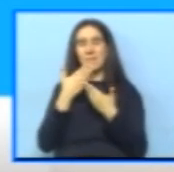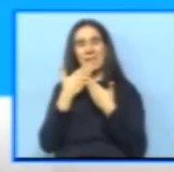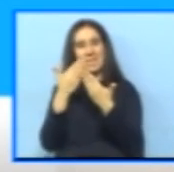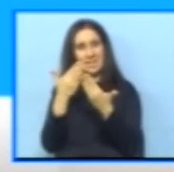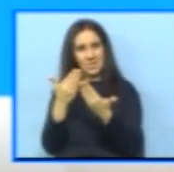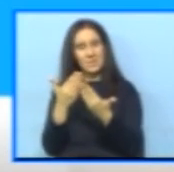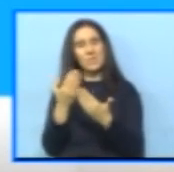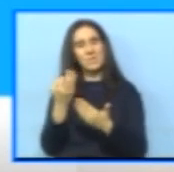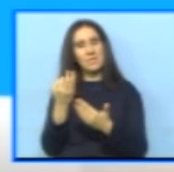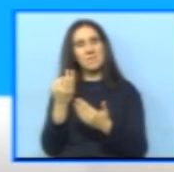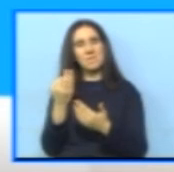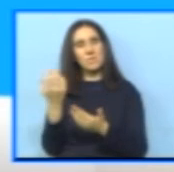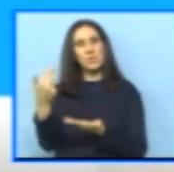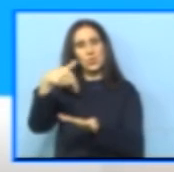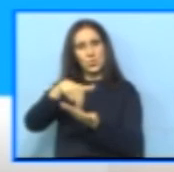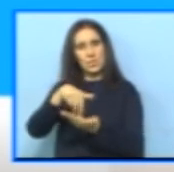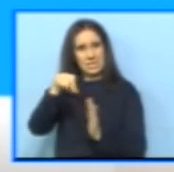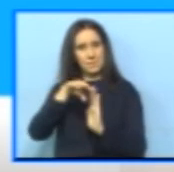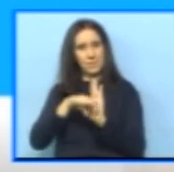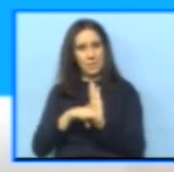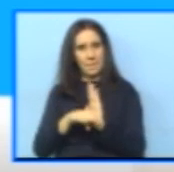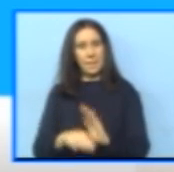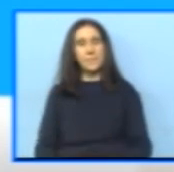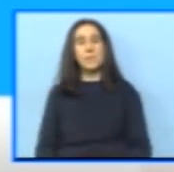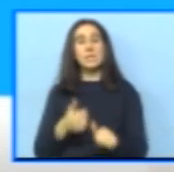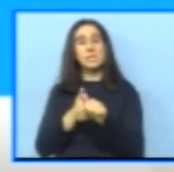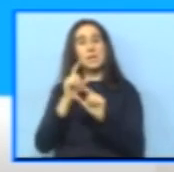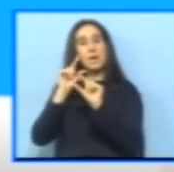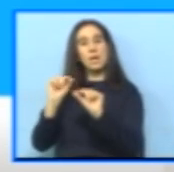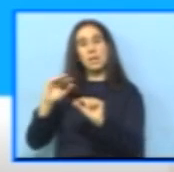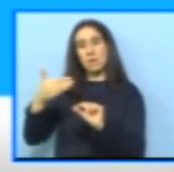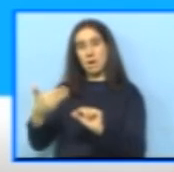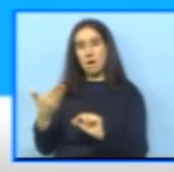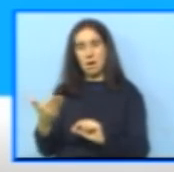agradeço por terem estado neste programa. Siga-nos também na rádio, na Antena 1,